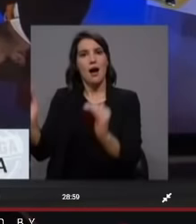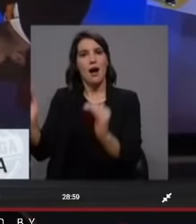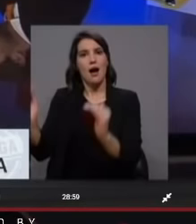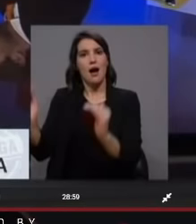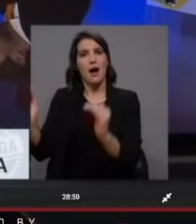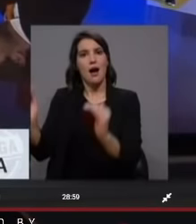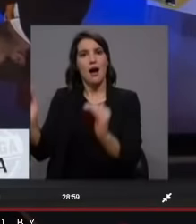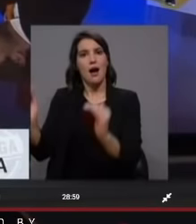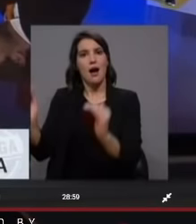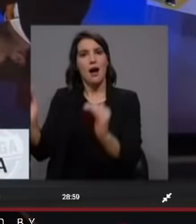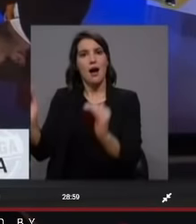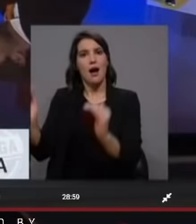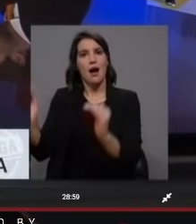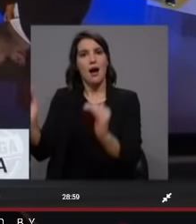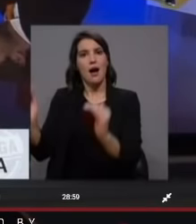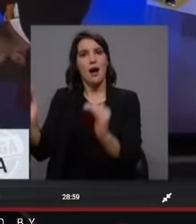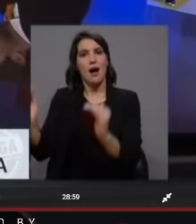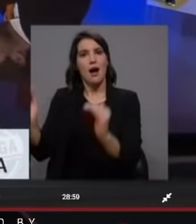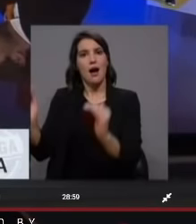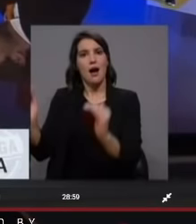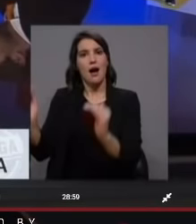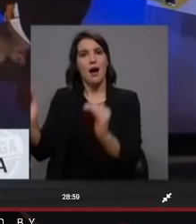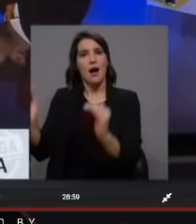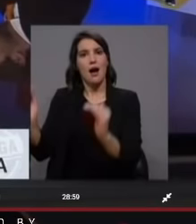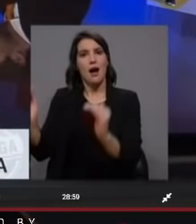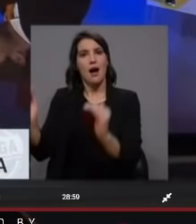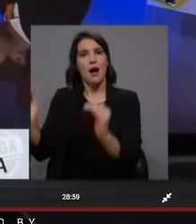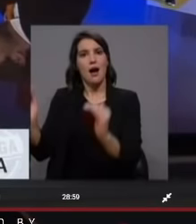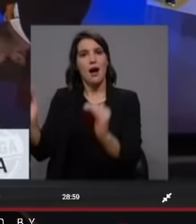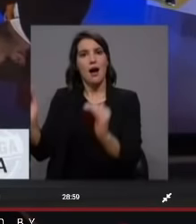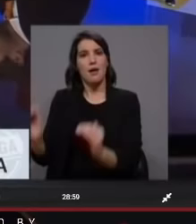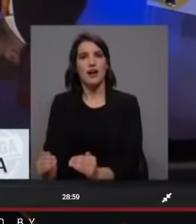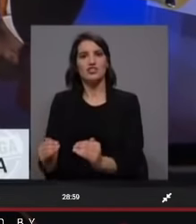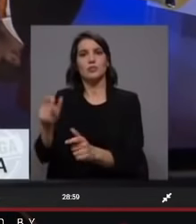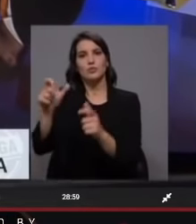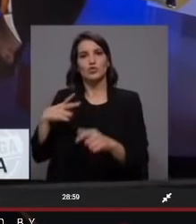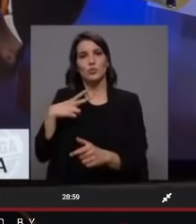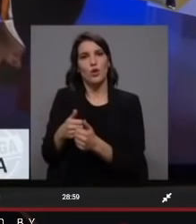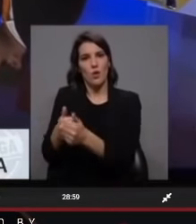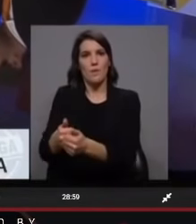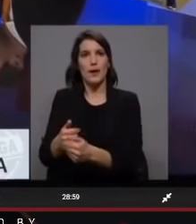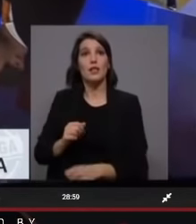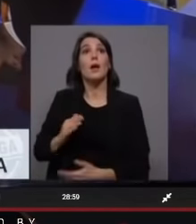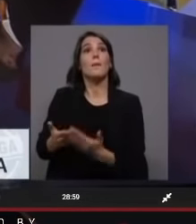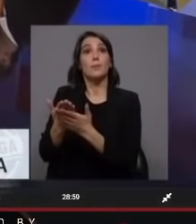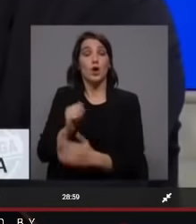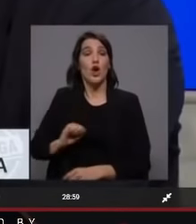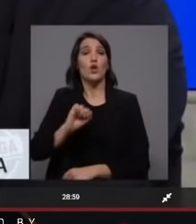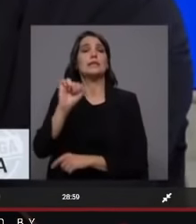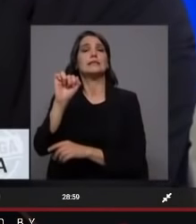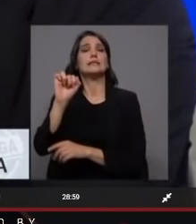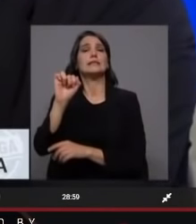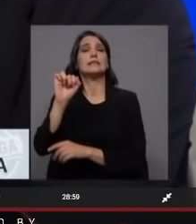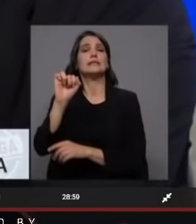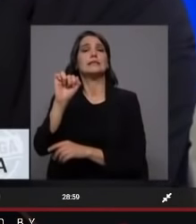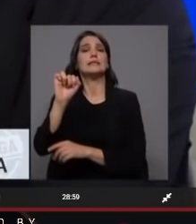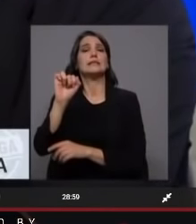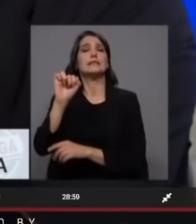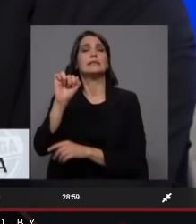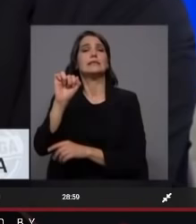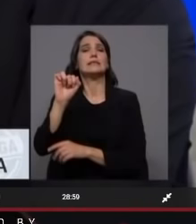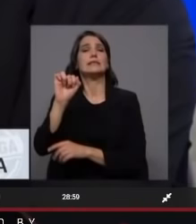fizeram tiveram gastos os gastos públicos as nossas propostas assim é tendencialmente para o a taxa de energia